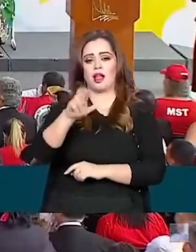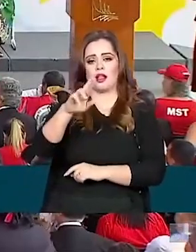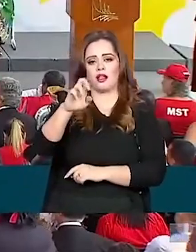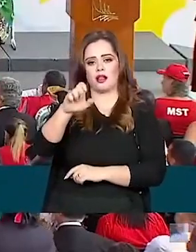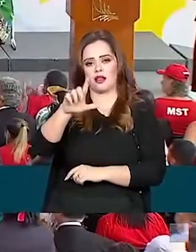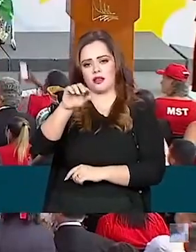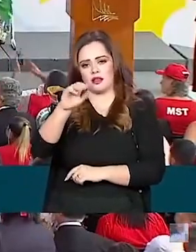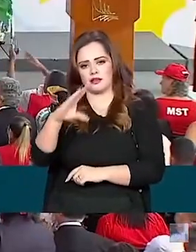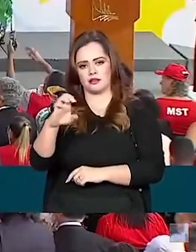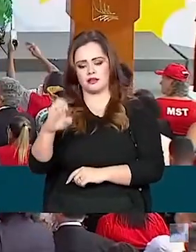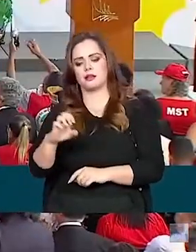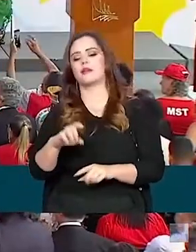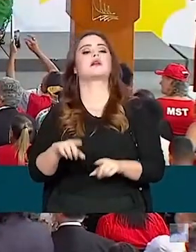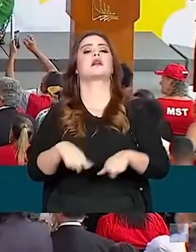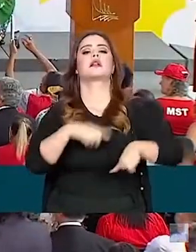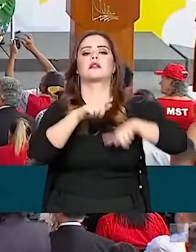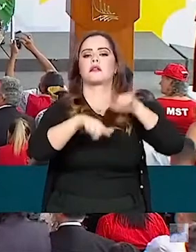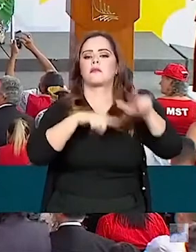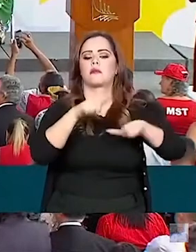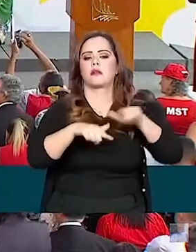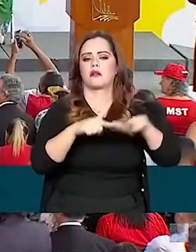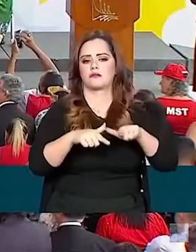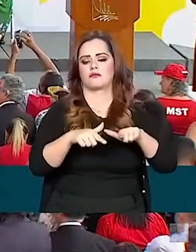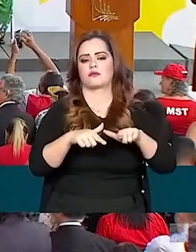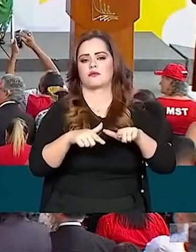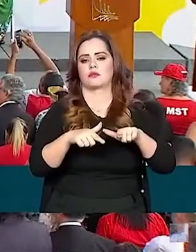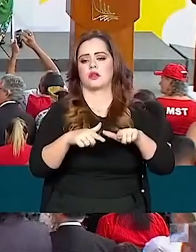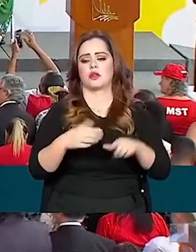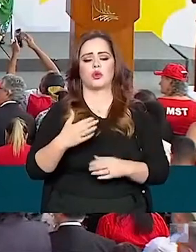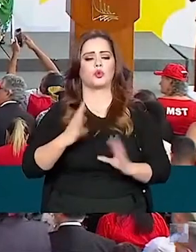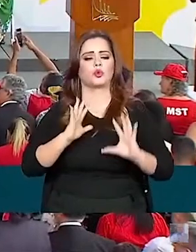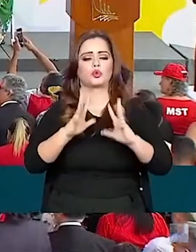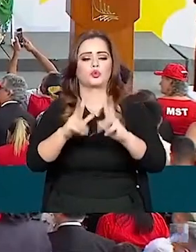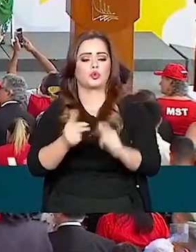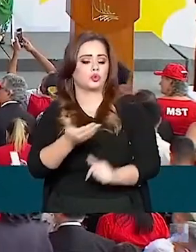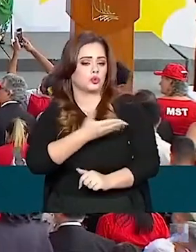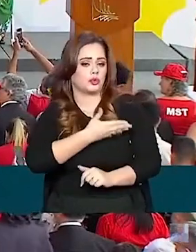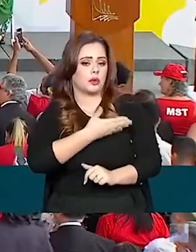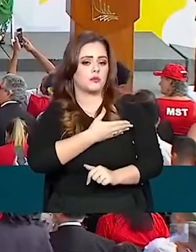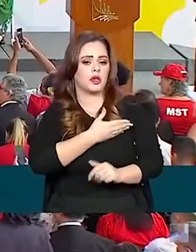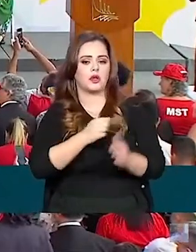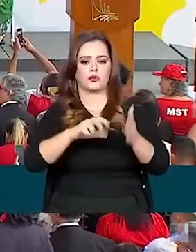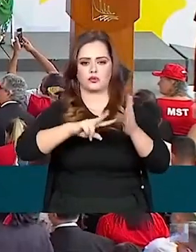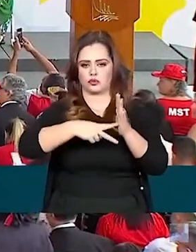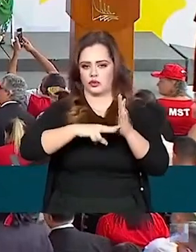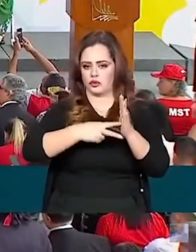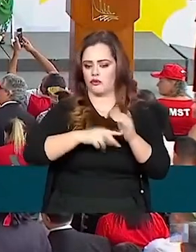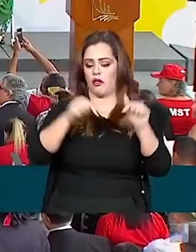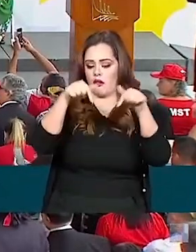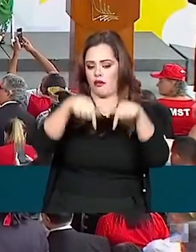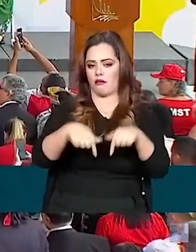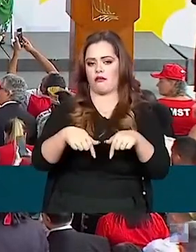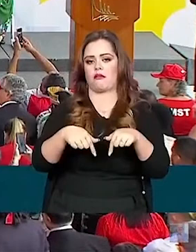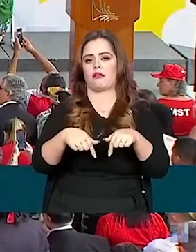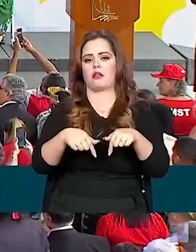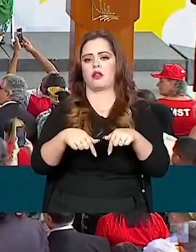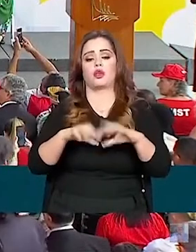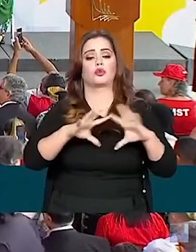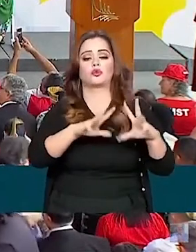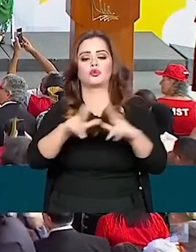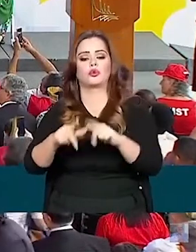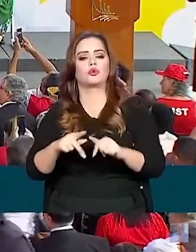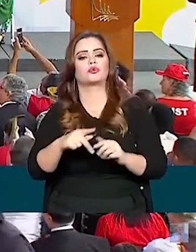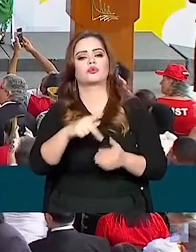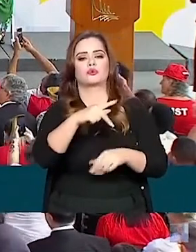Hoffmann, presidenta do Partido dos Trabalhadores, queridos companheiros dirigentes sindicais que estão aqui presentes, presidente